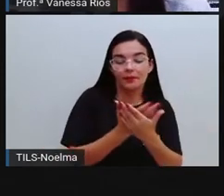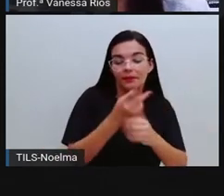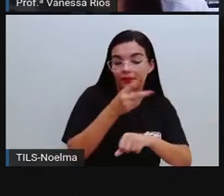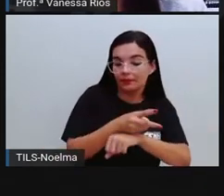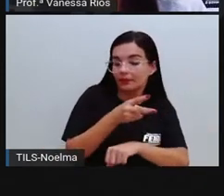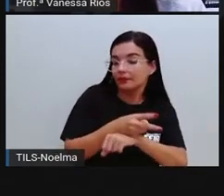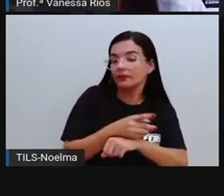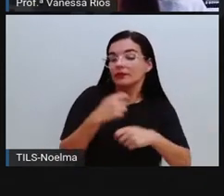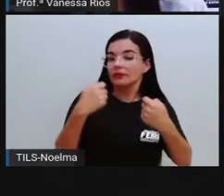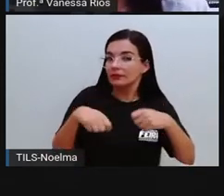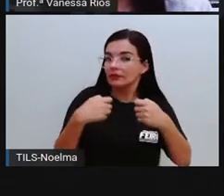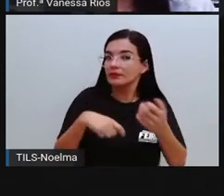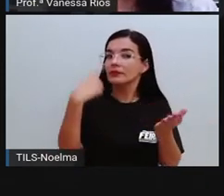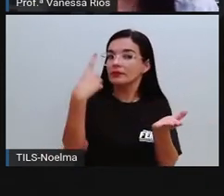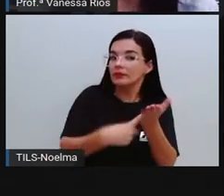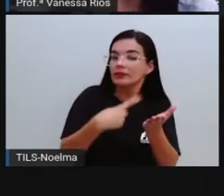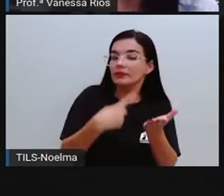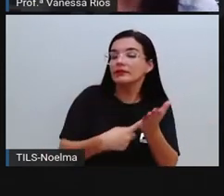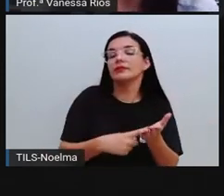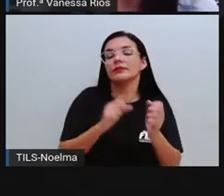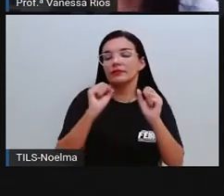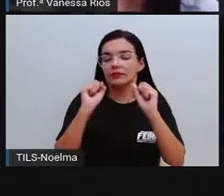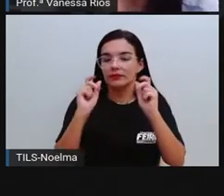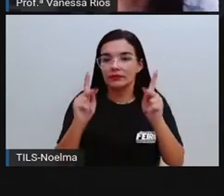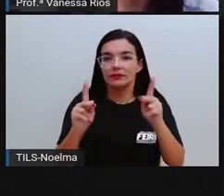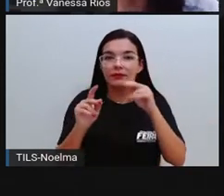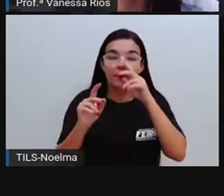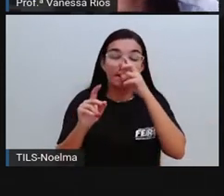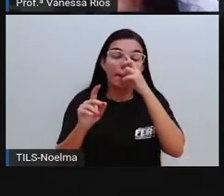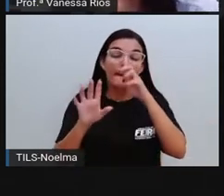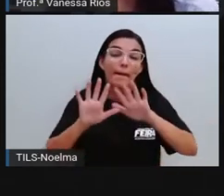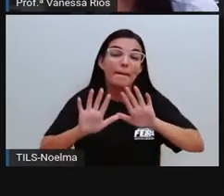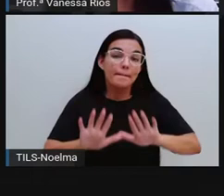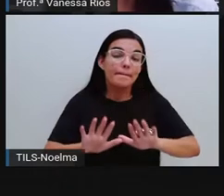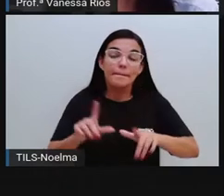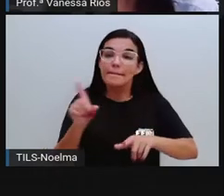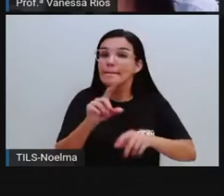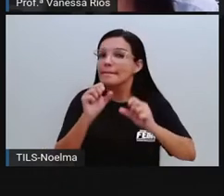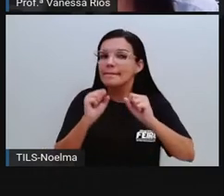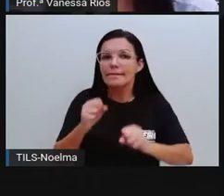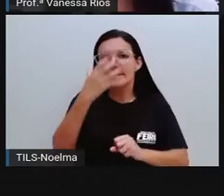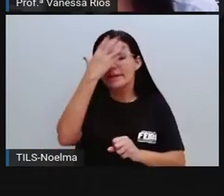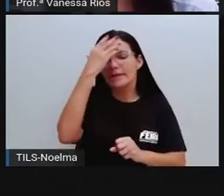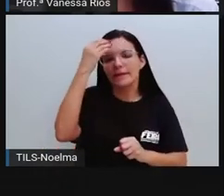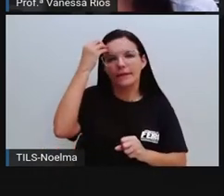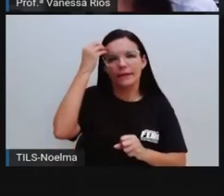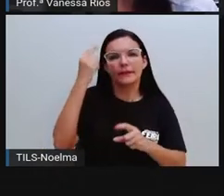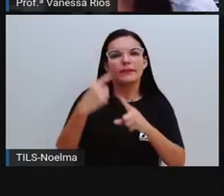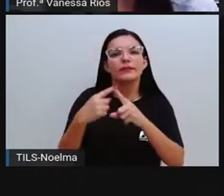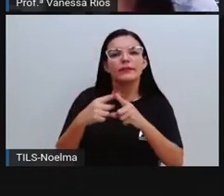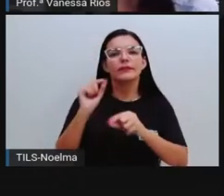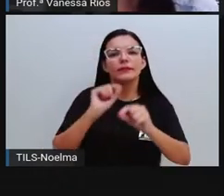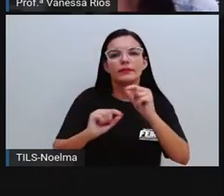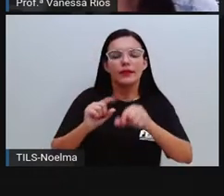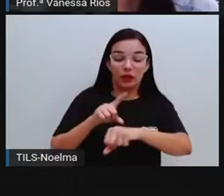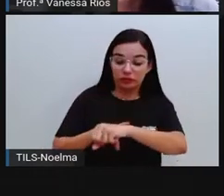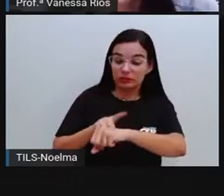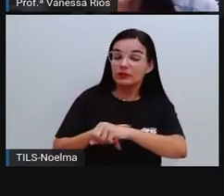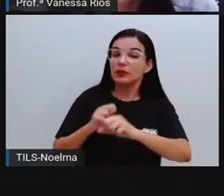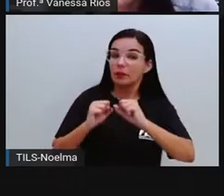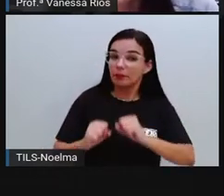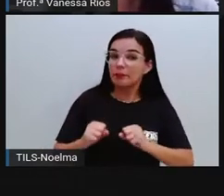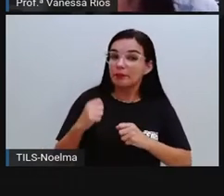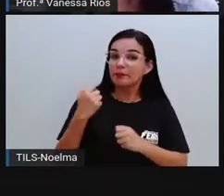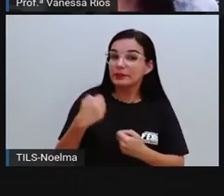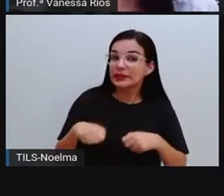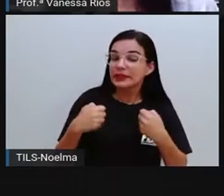esses compromissos. Mas a gente não pode esquecer que o nosso tempo também precisa ser utilizado com as pessoas que a gente